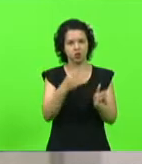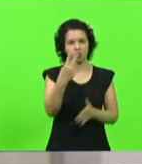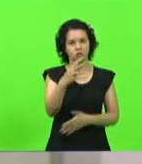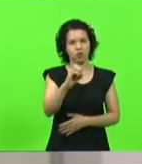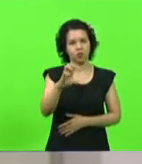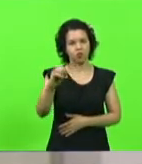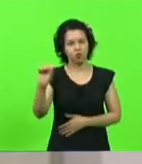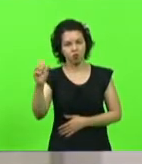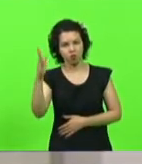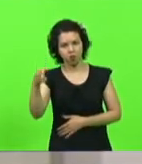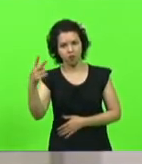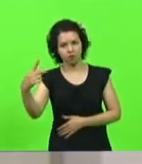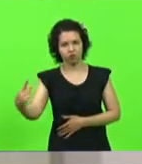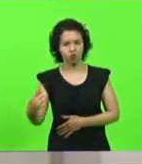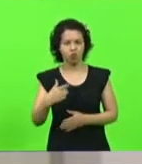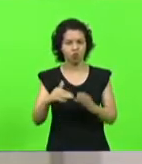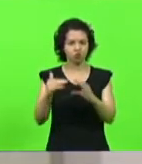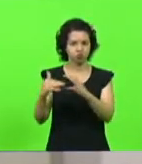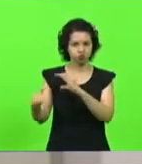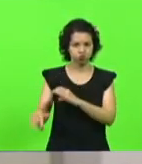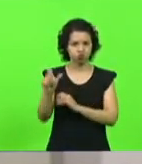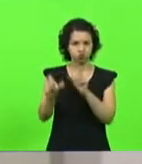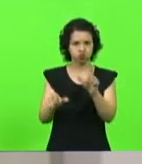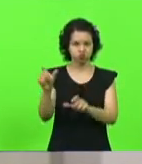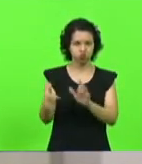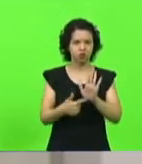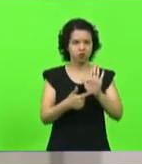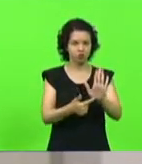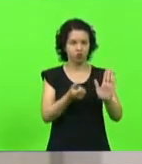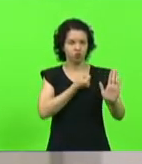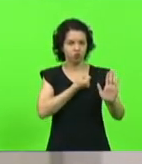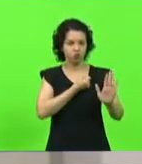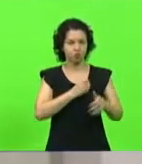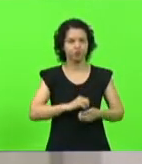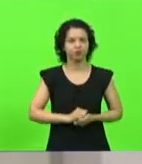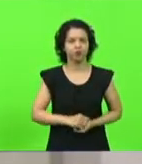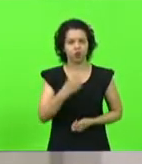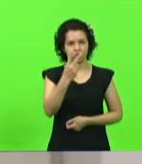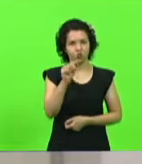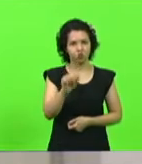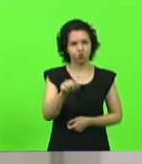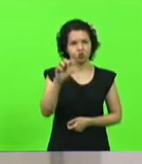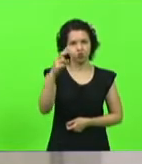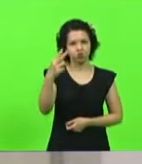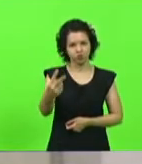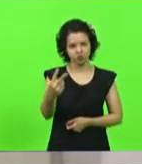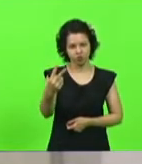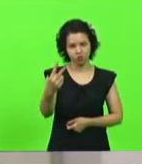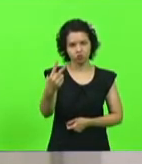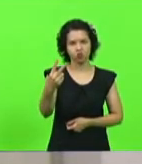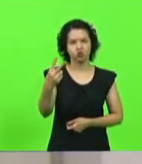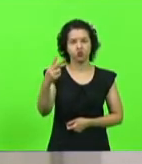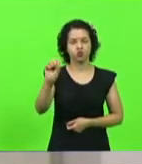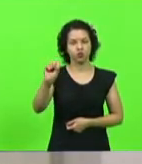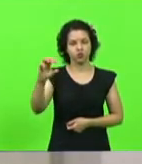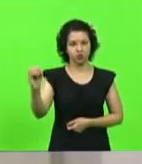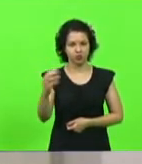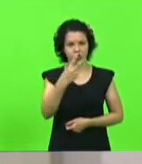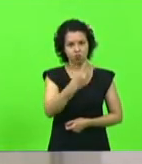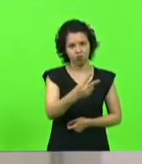2008/2021. E comunicou que encaminhará aos destinatários as indicações números 2280 a